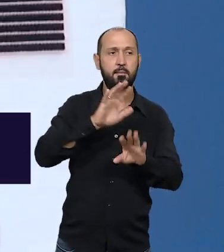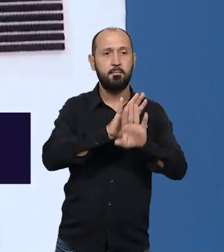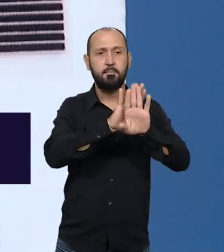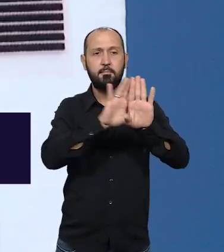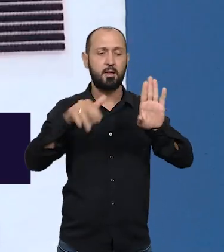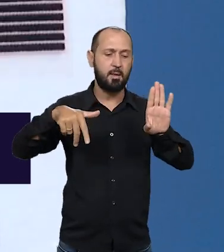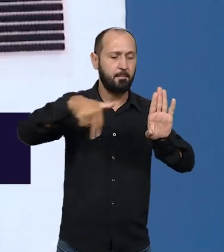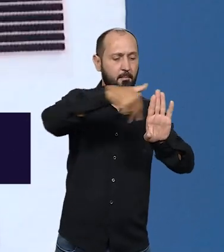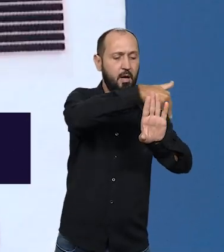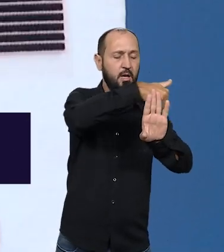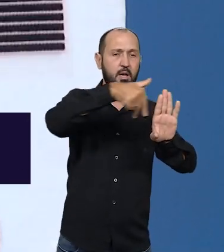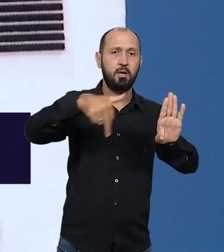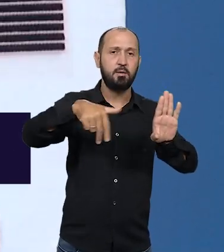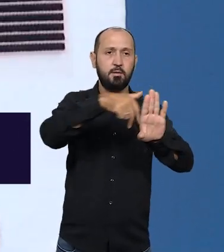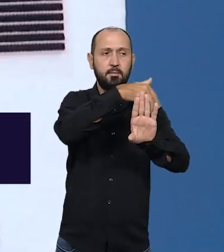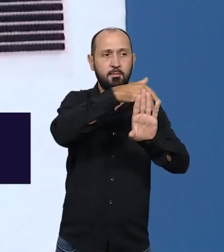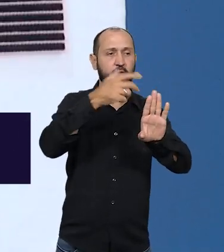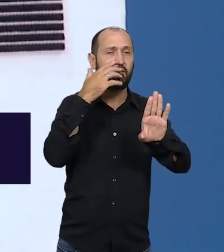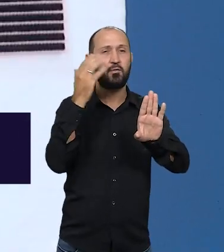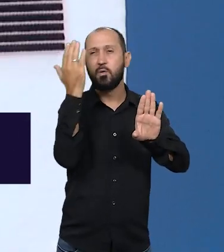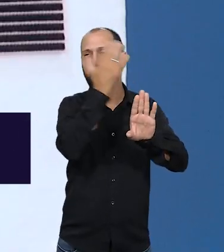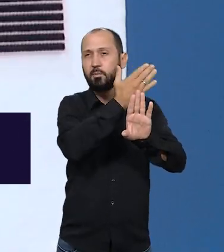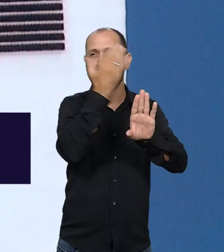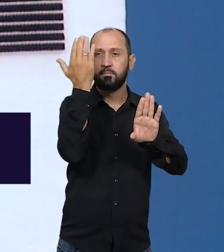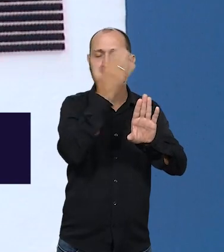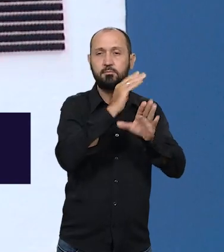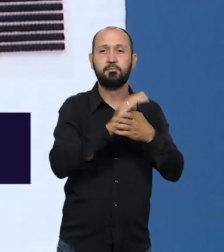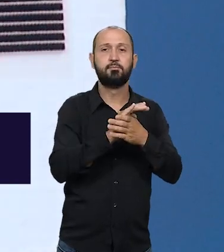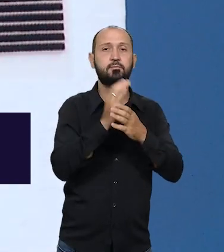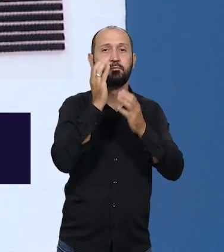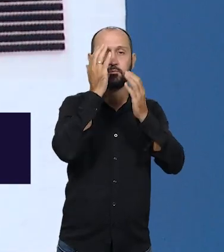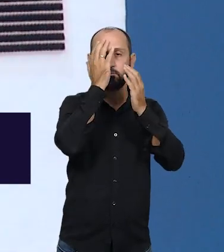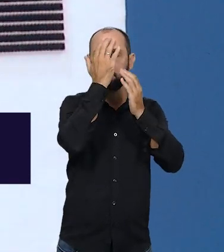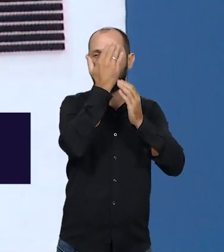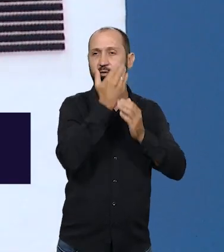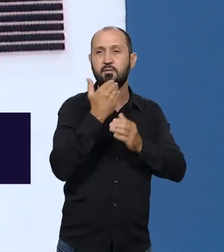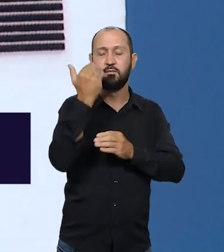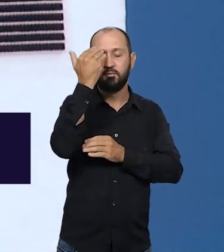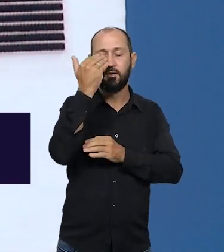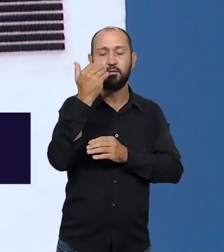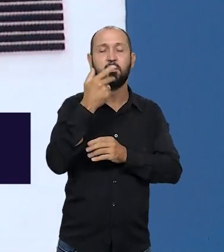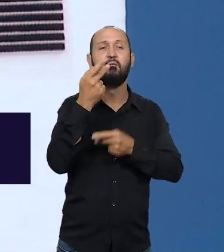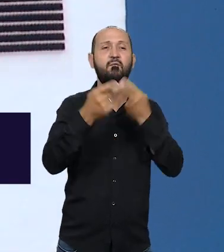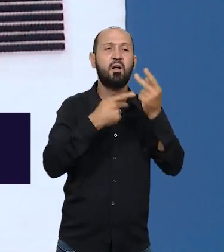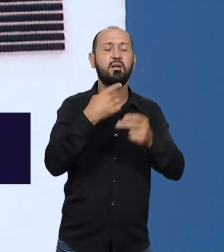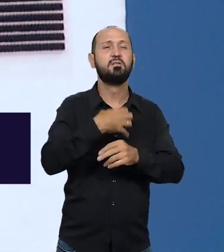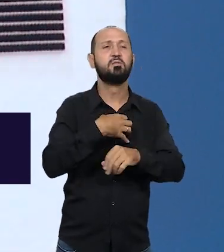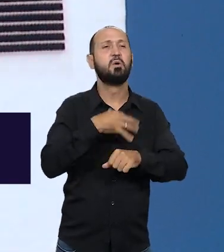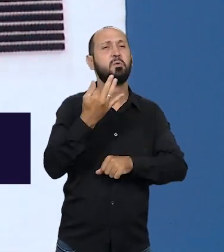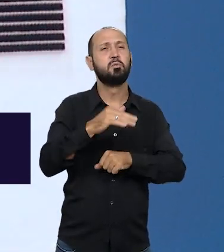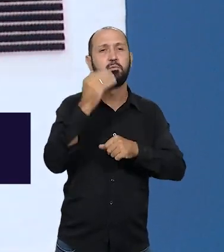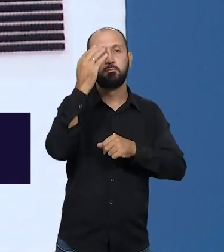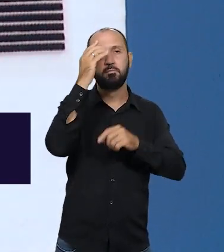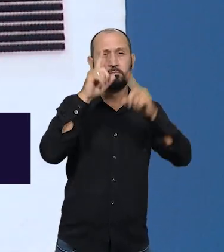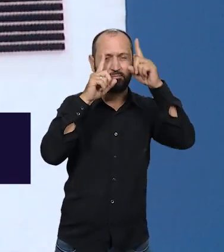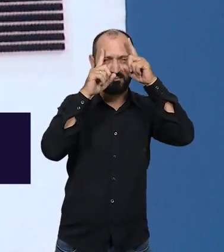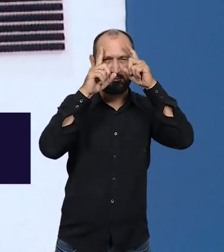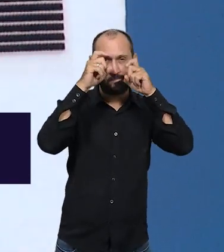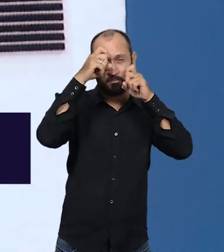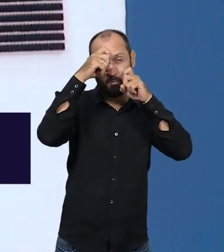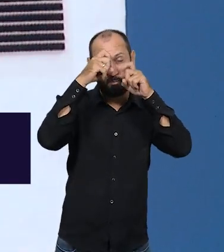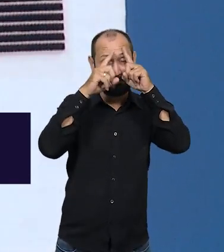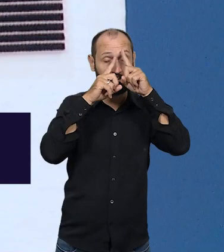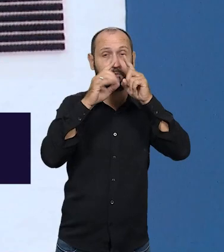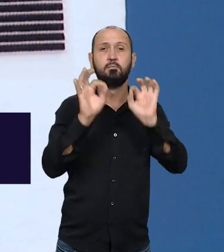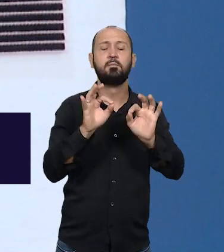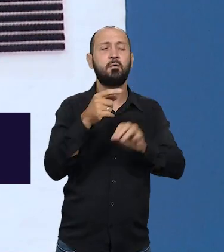próximo à parede, por exemplo, né, para olhar o movimento. A face dele muitas das vezes não mudava quando sentia dor ou não. Né?